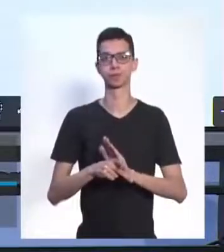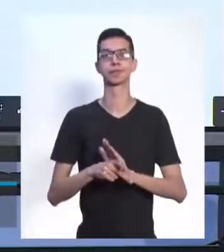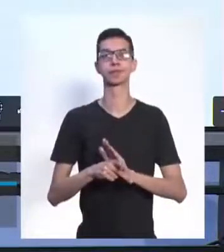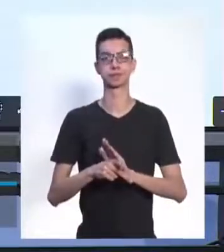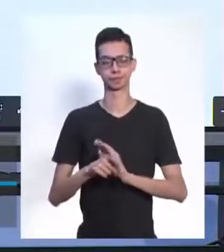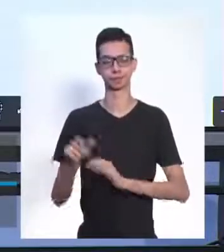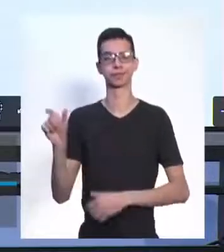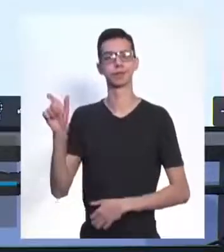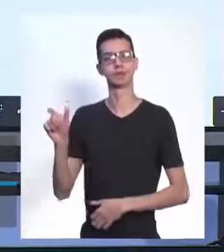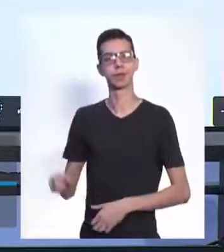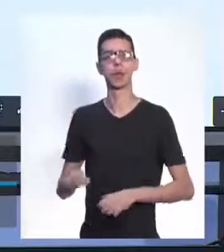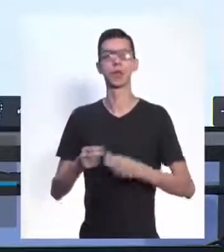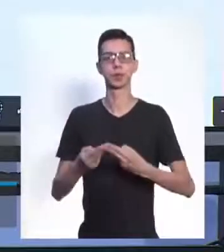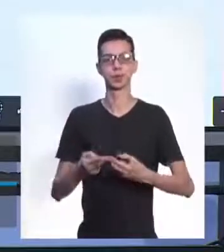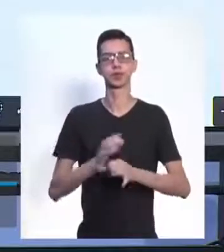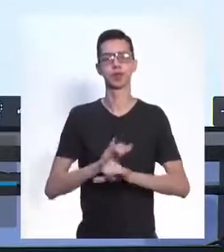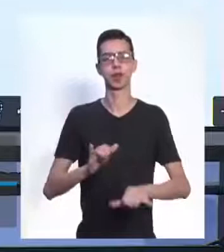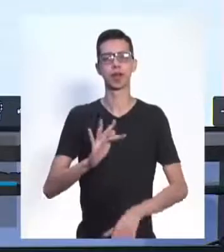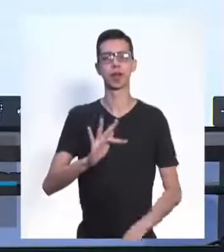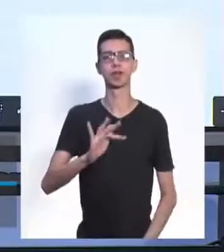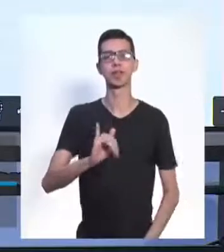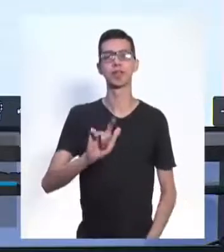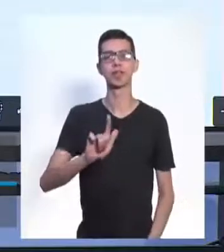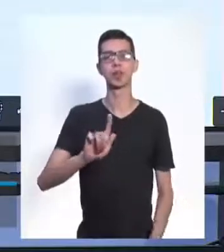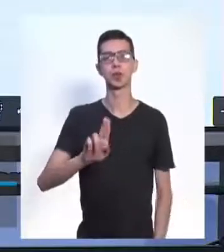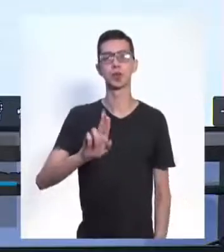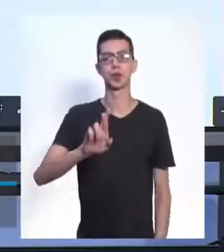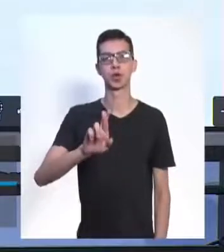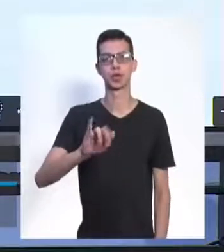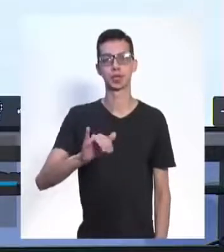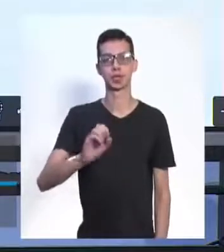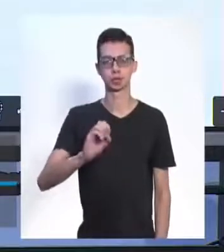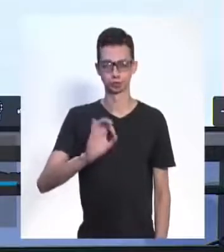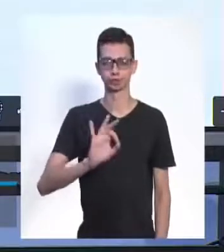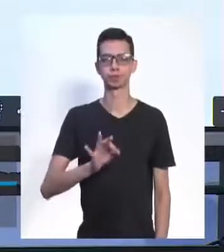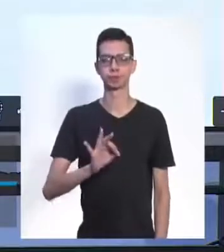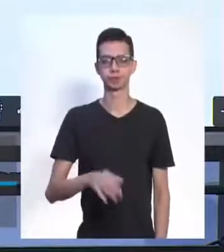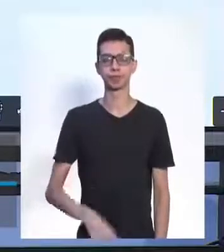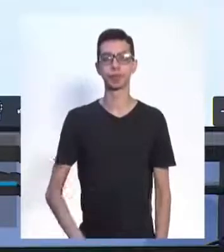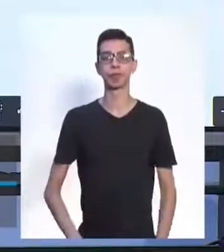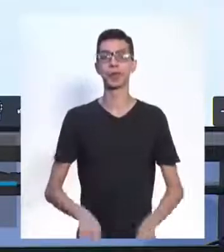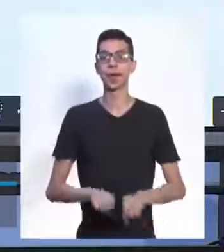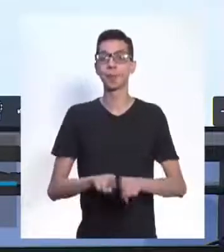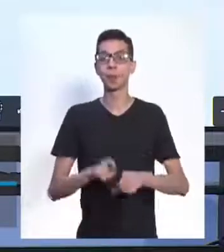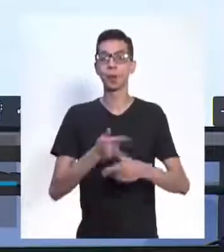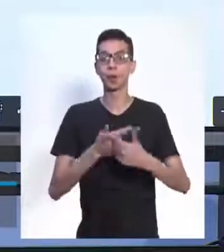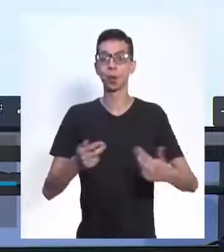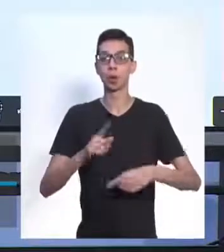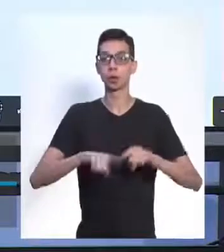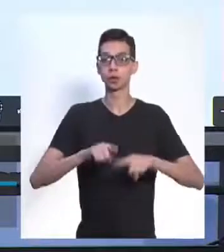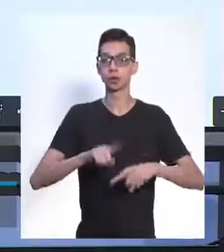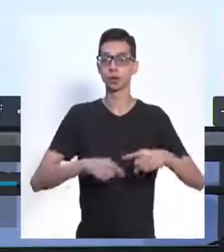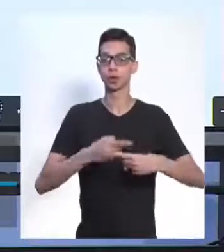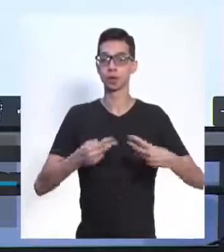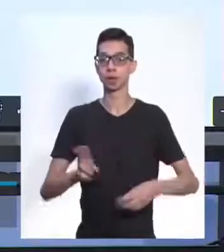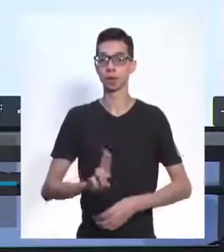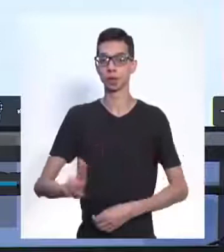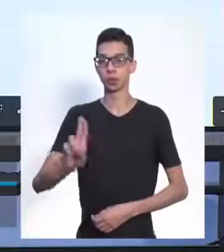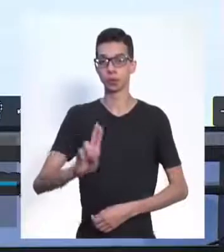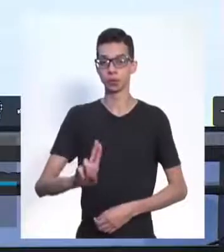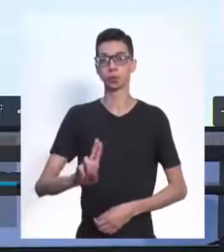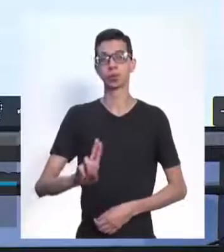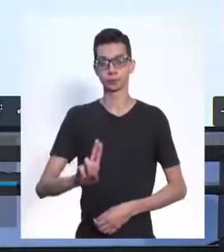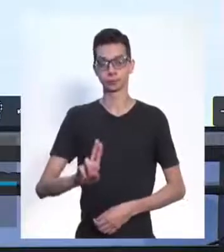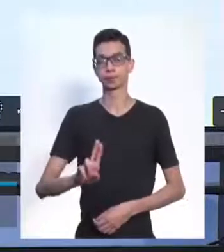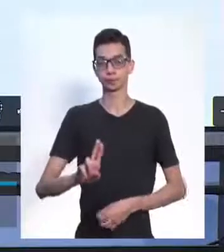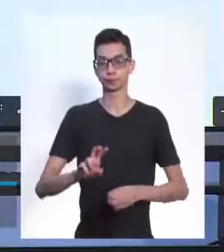personagem. Então, é isso que a gente fala. Então, e é isso que um figurino e os adereços proporcionam. E vocês podem lembrar de outras coisas